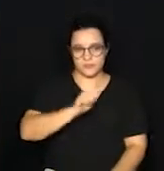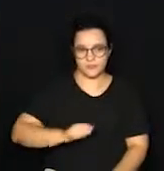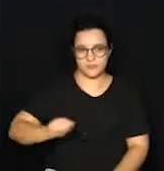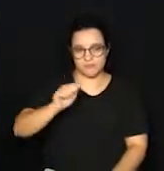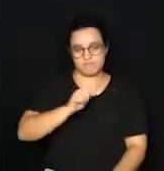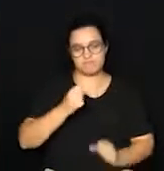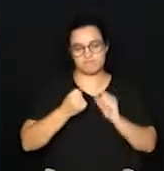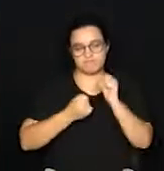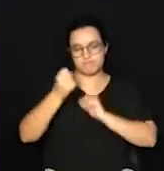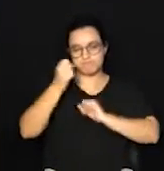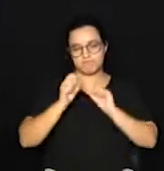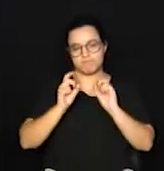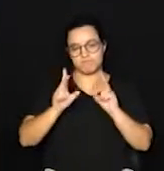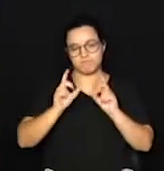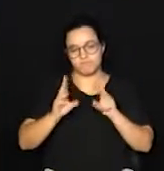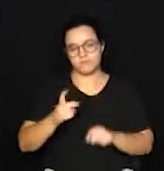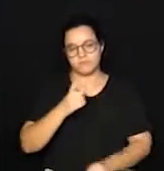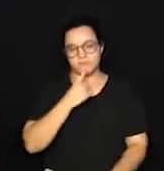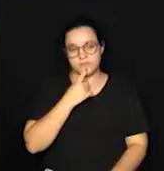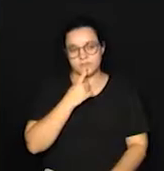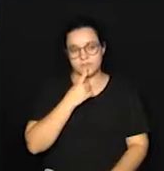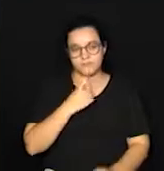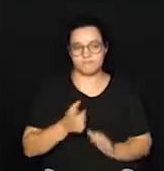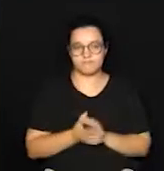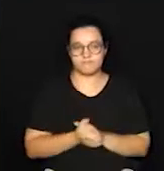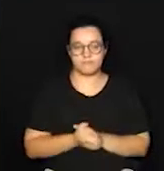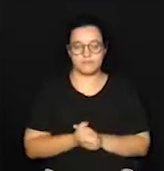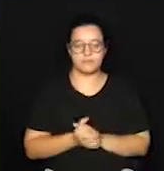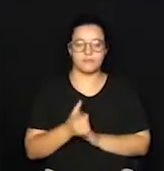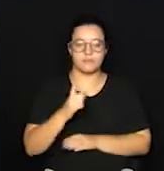Industrial de Campinas, a RMC gerou